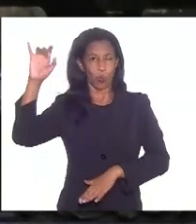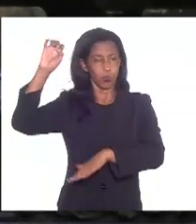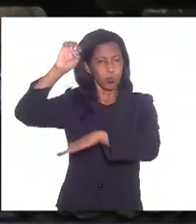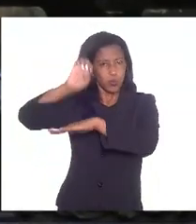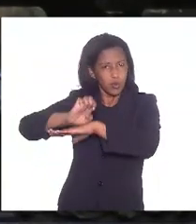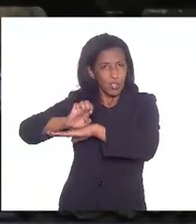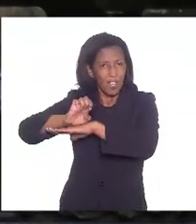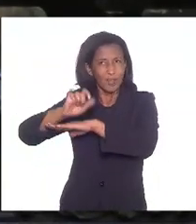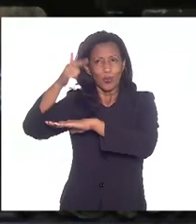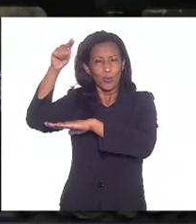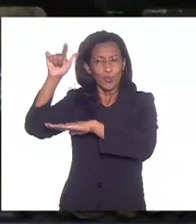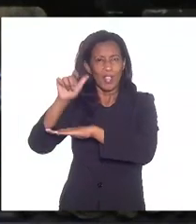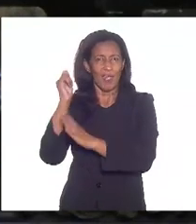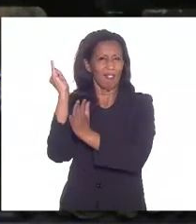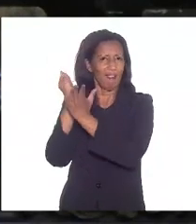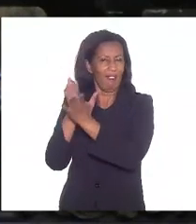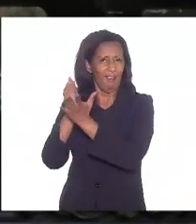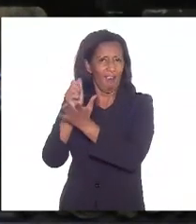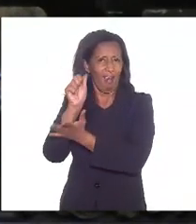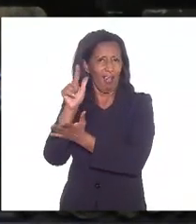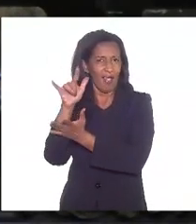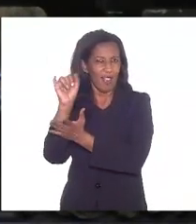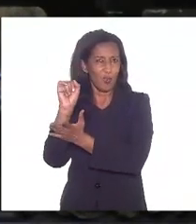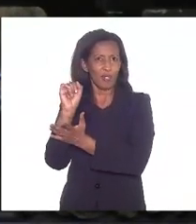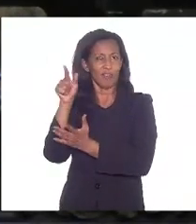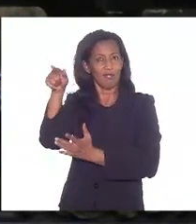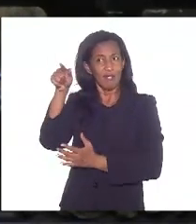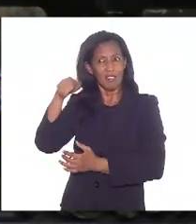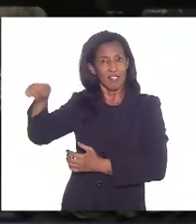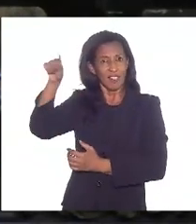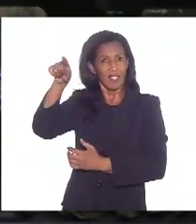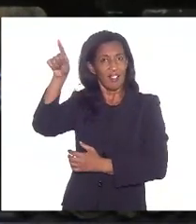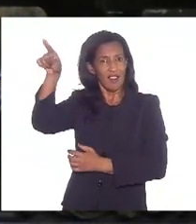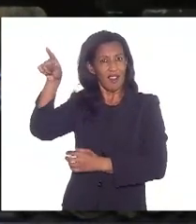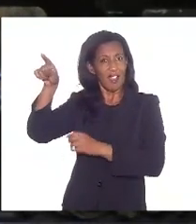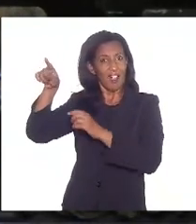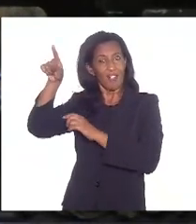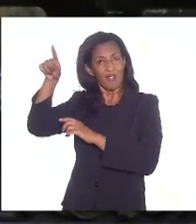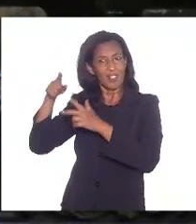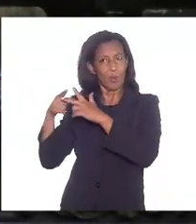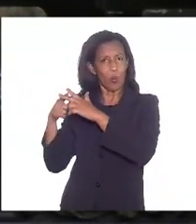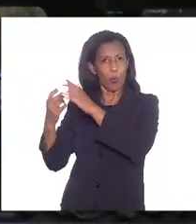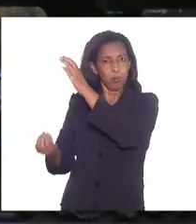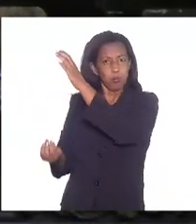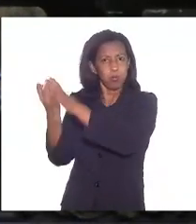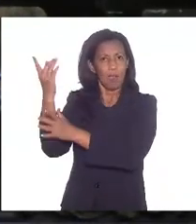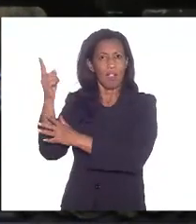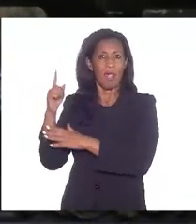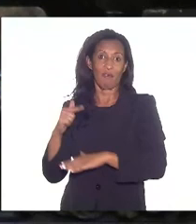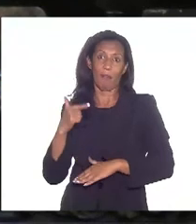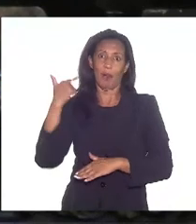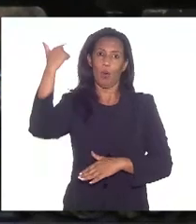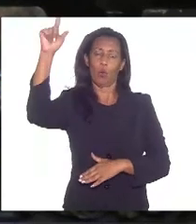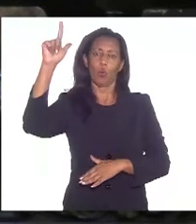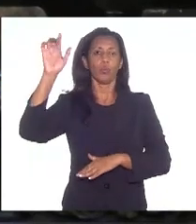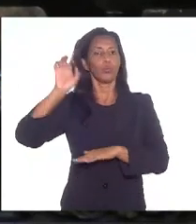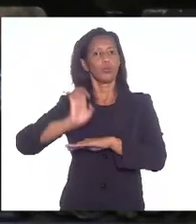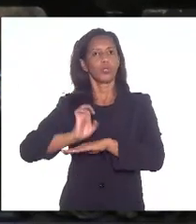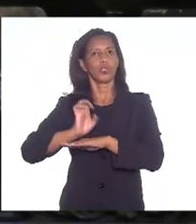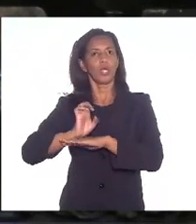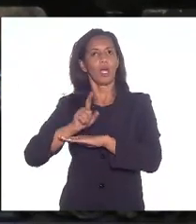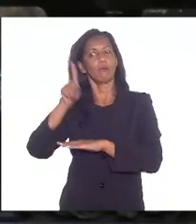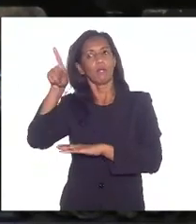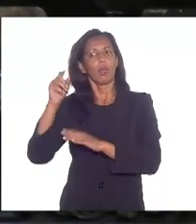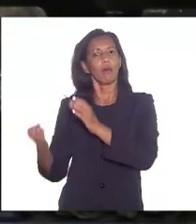tem alíquota, a termoelétrica, em vez de ser instalada aqui, é instalada em outro estado e